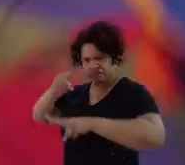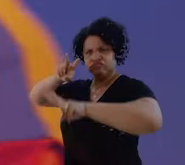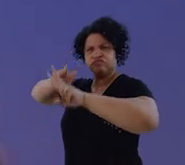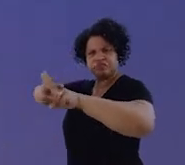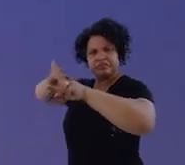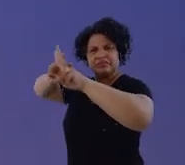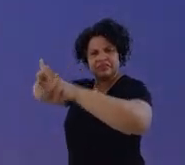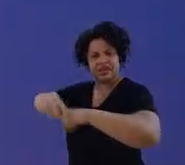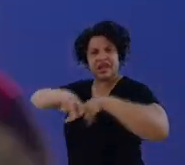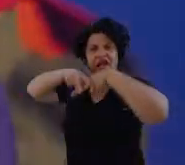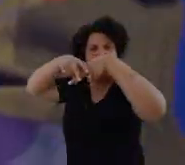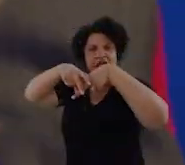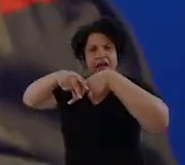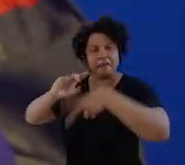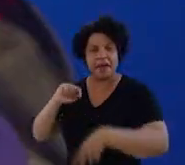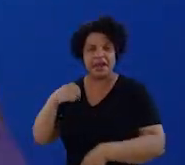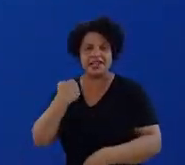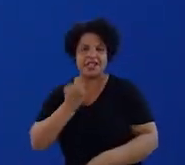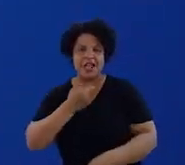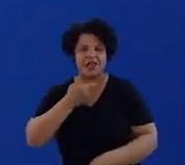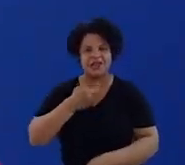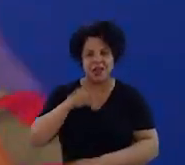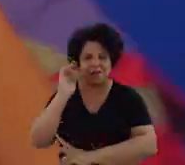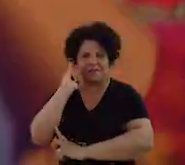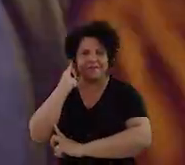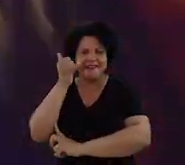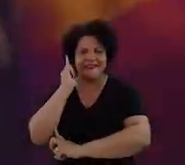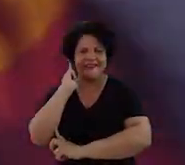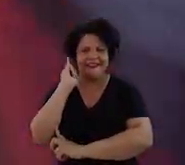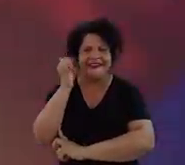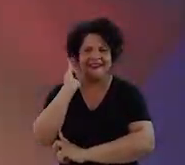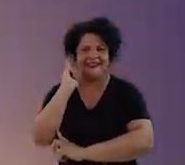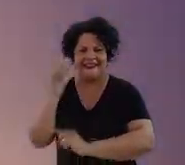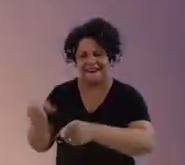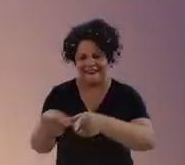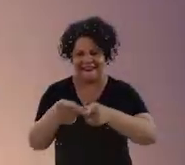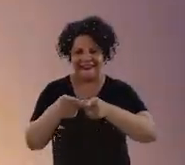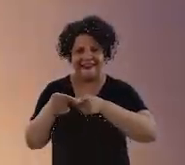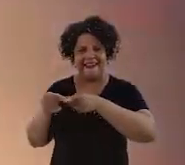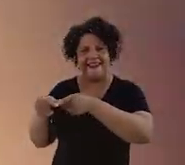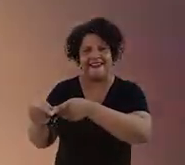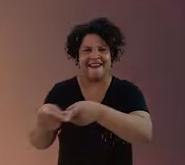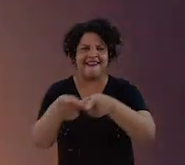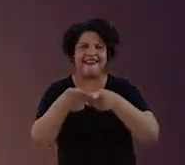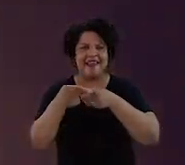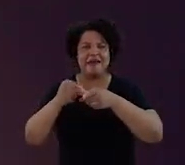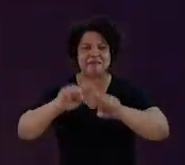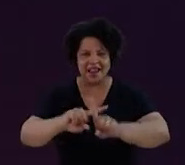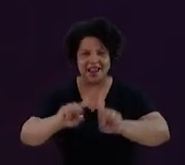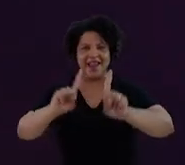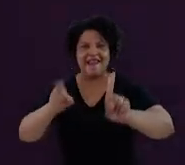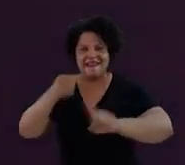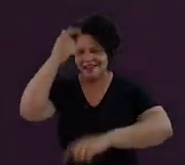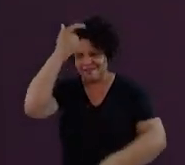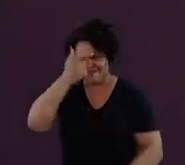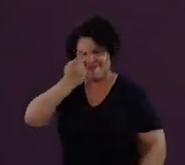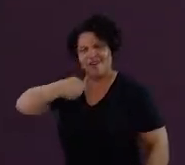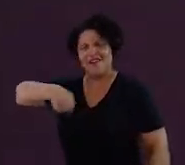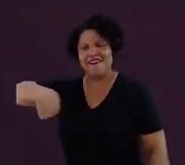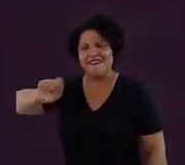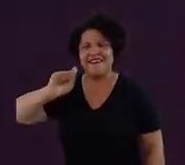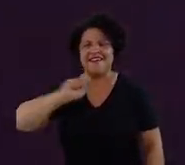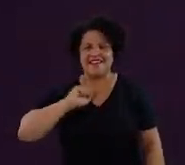morro. Contra o golpe militar. Gritando liberdade pro povo. Querem me botar na cela. Mas eu sou a cronista